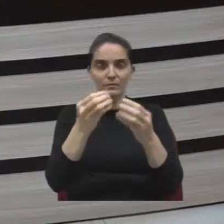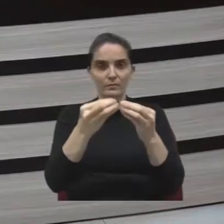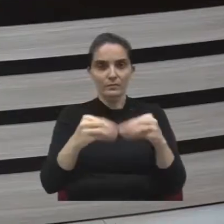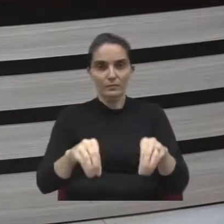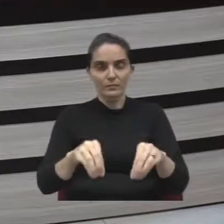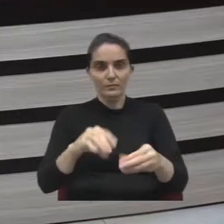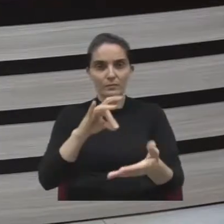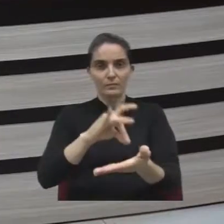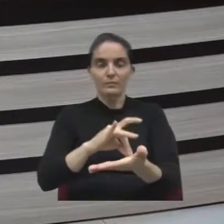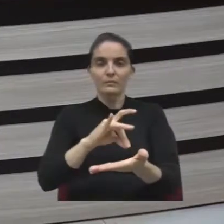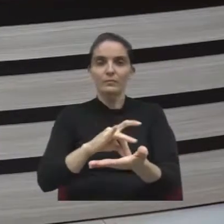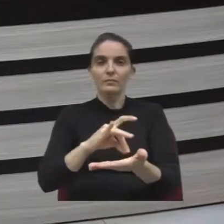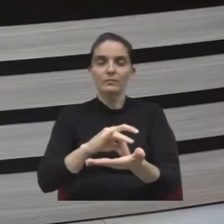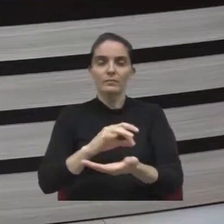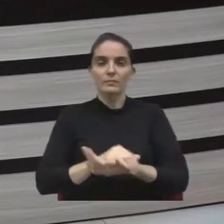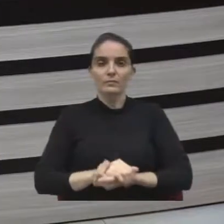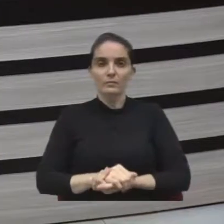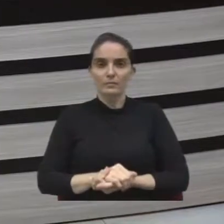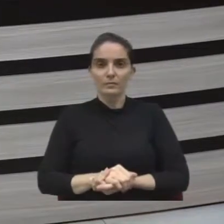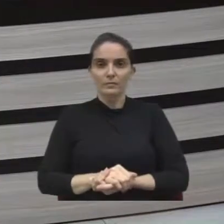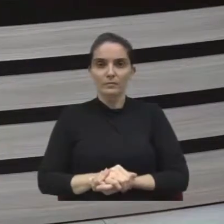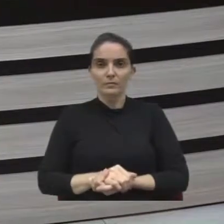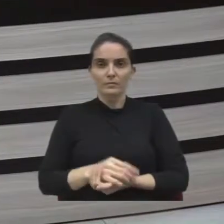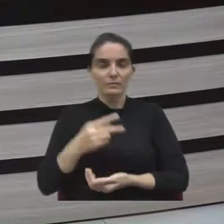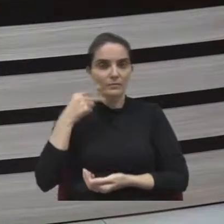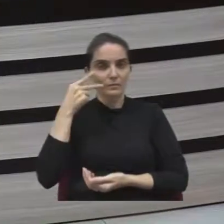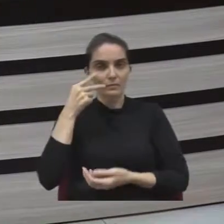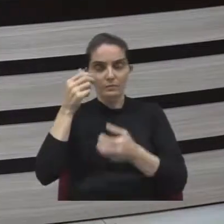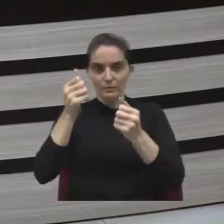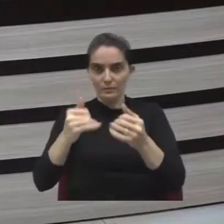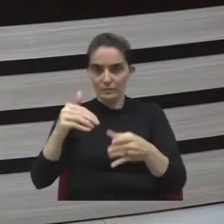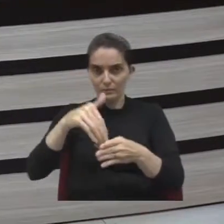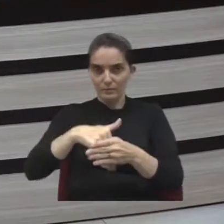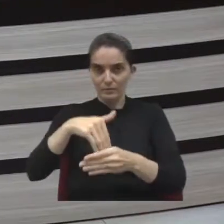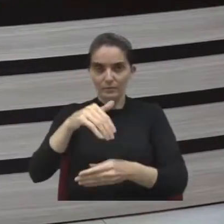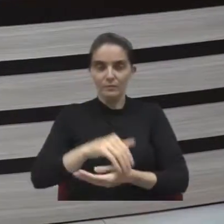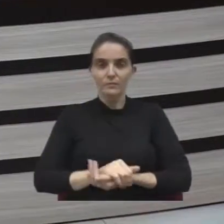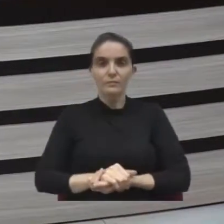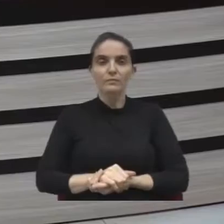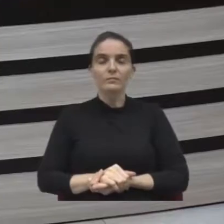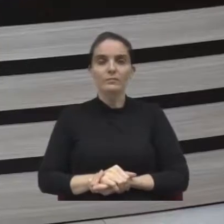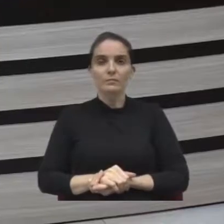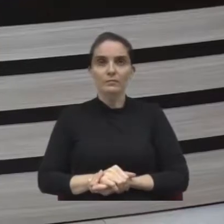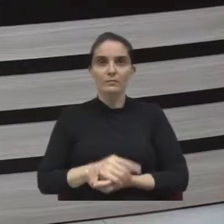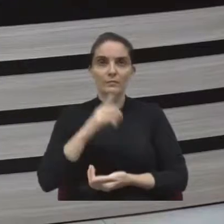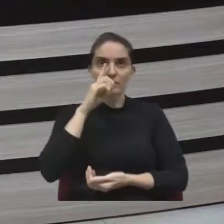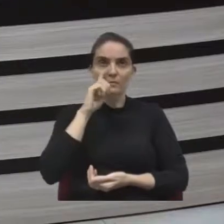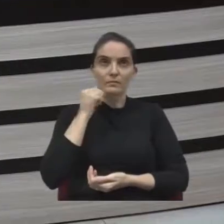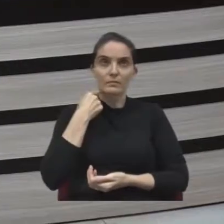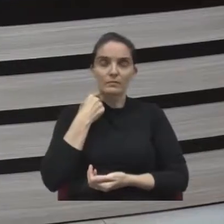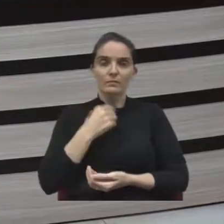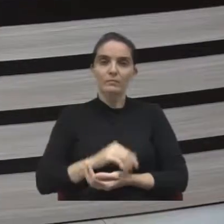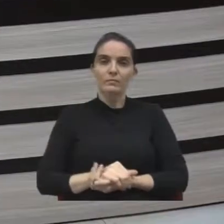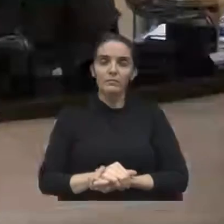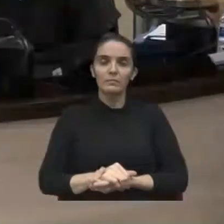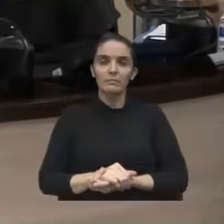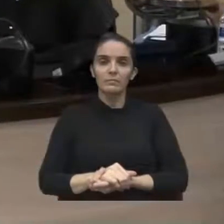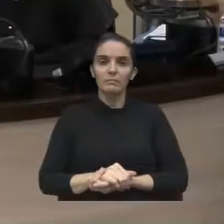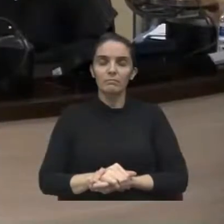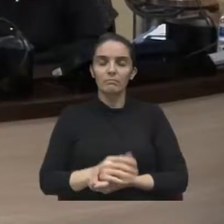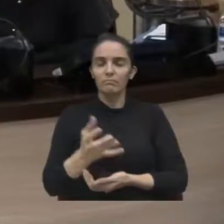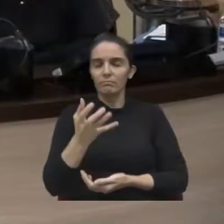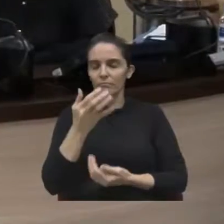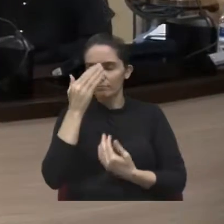projeto original. Algum vereador deseja justificar o voto? Eu desejo. Para justificar o voto, vereador Newton Santos. Gostaria de agradecer